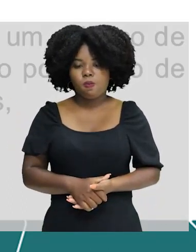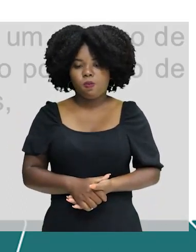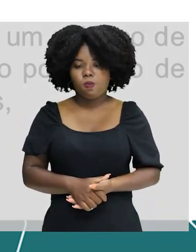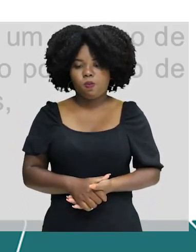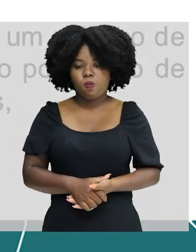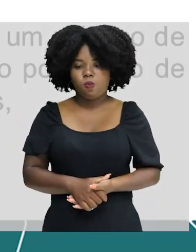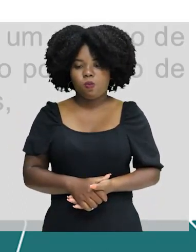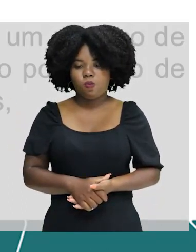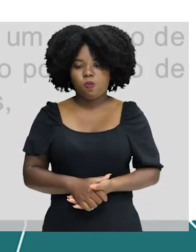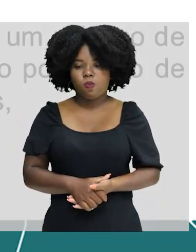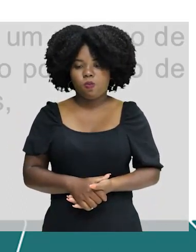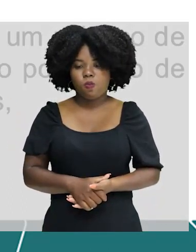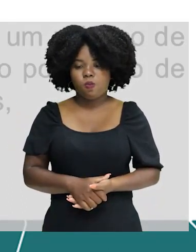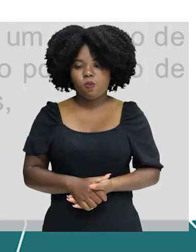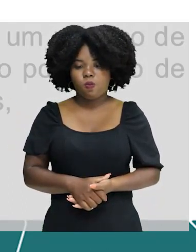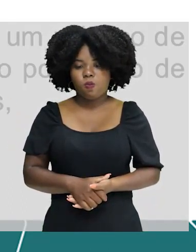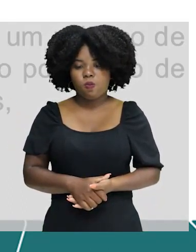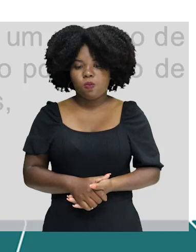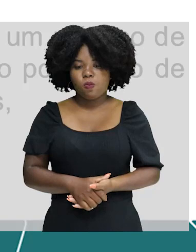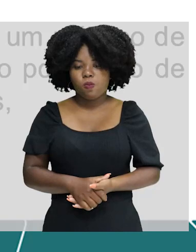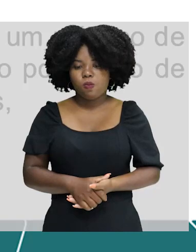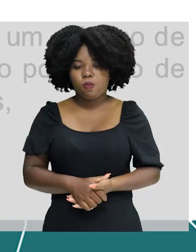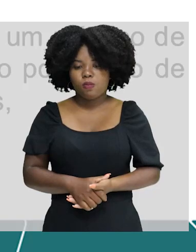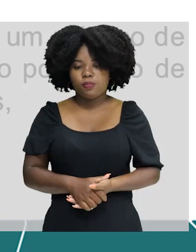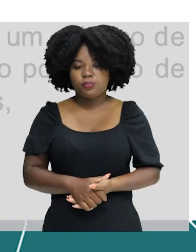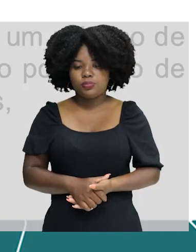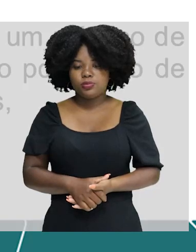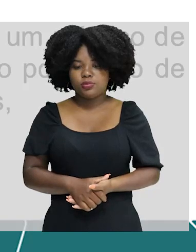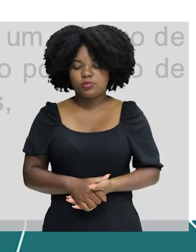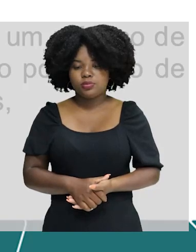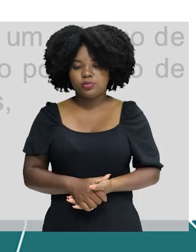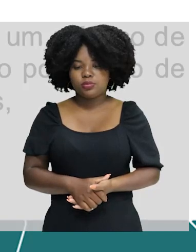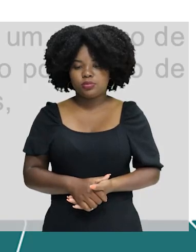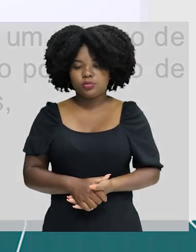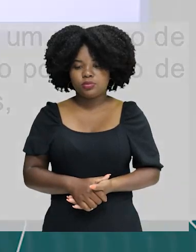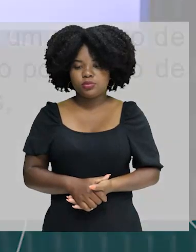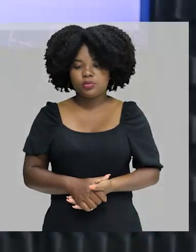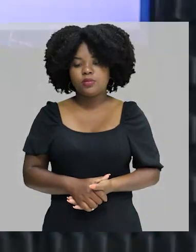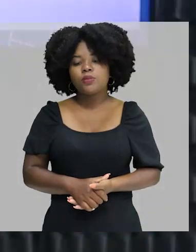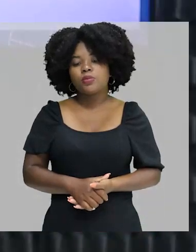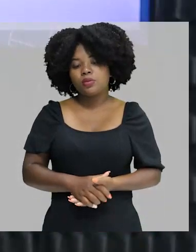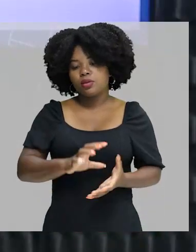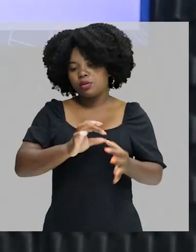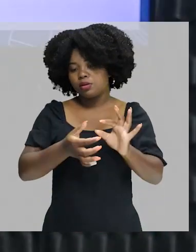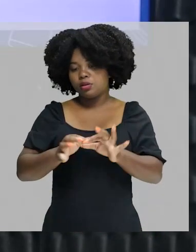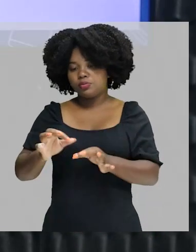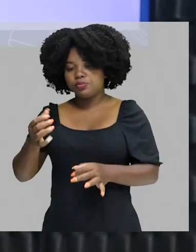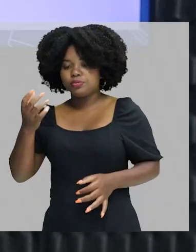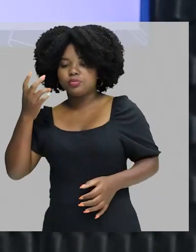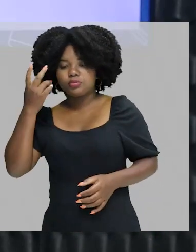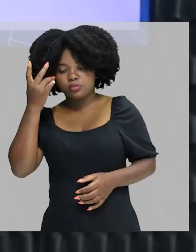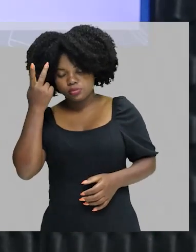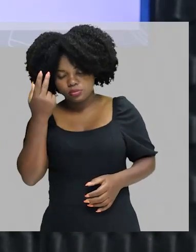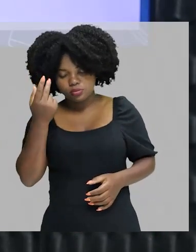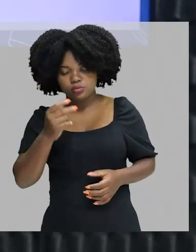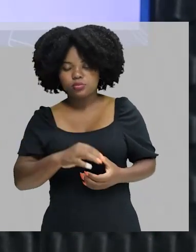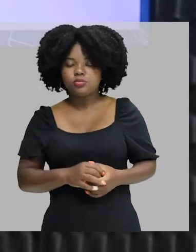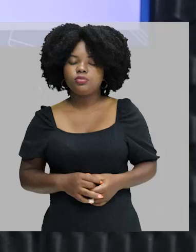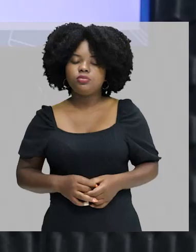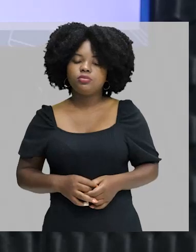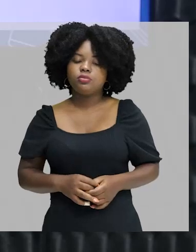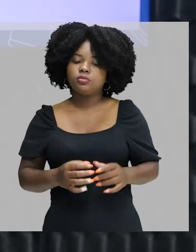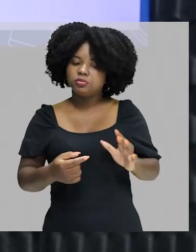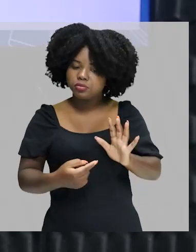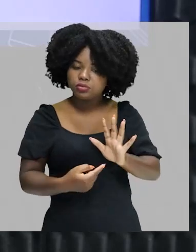pressões ambientes e com o uso de catalisadores especiais. Ele é formado por cadeias normais, ou seja, que